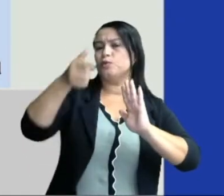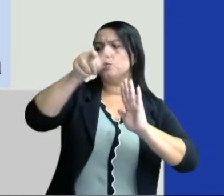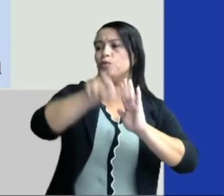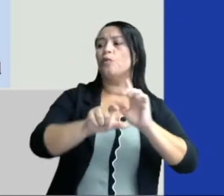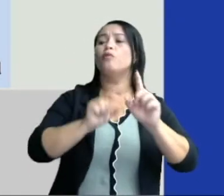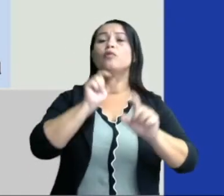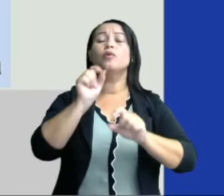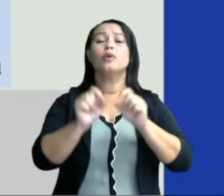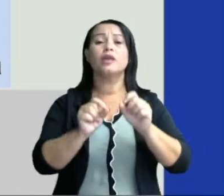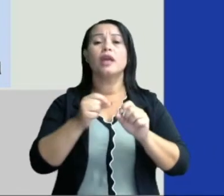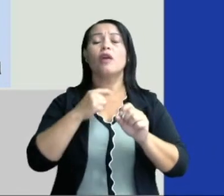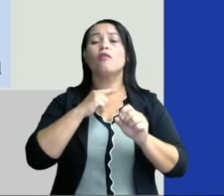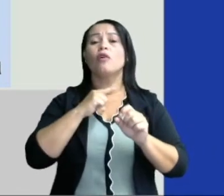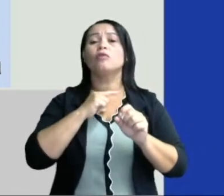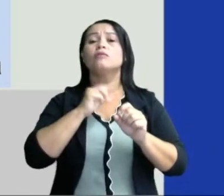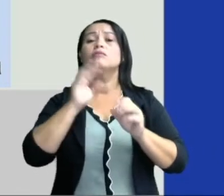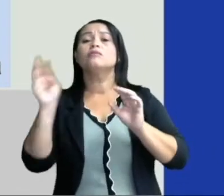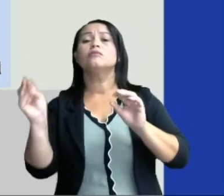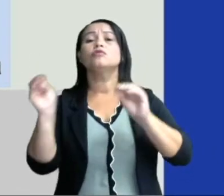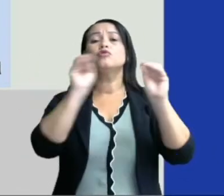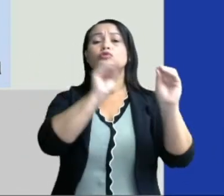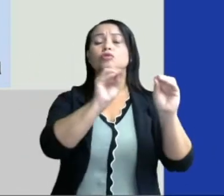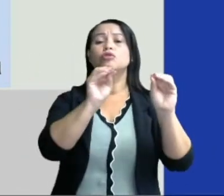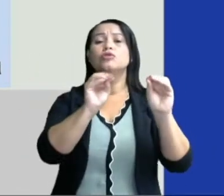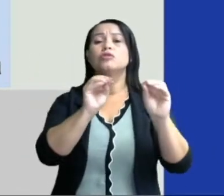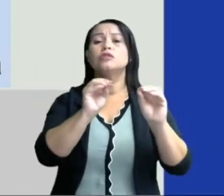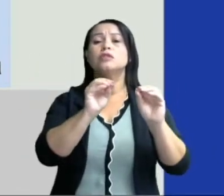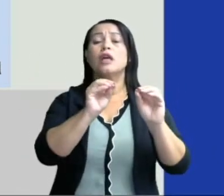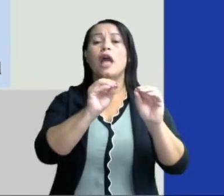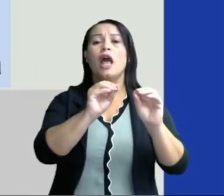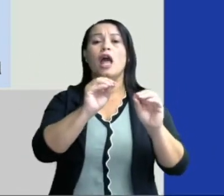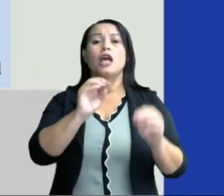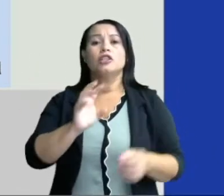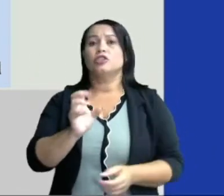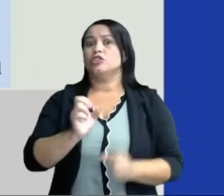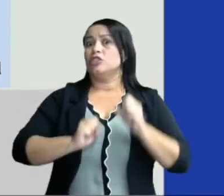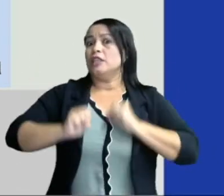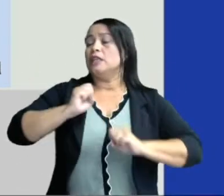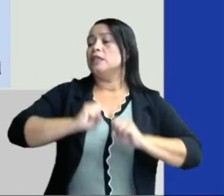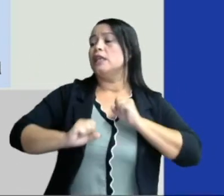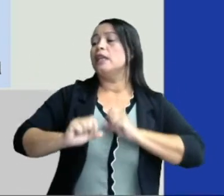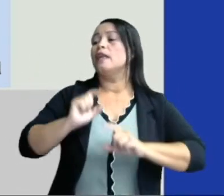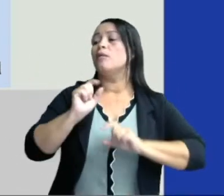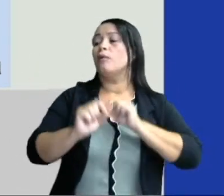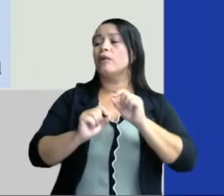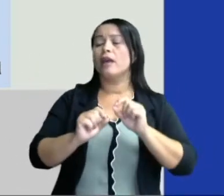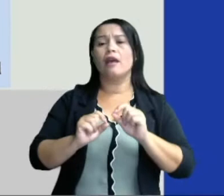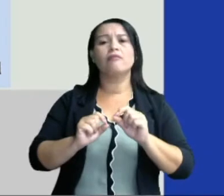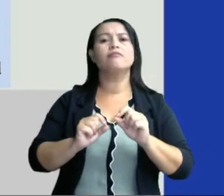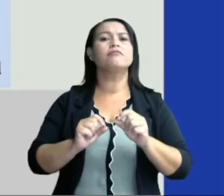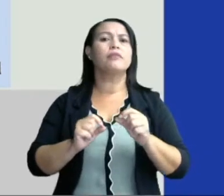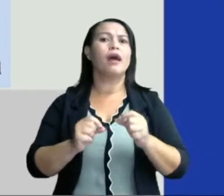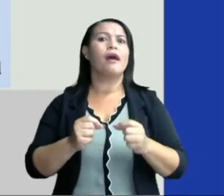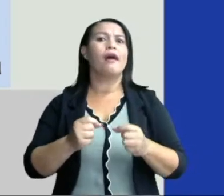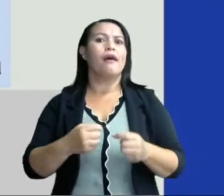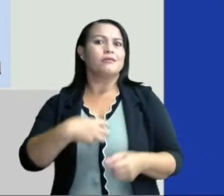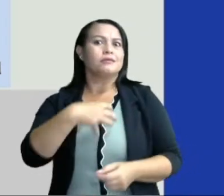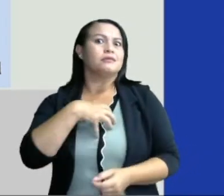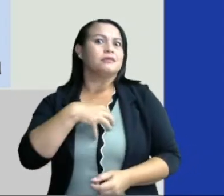e agora eu vou substituir cheia de ansiedade por estou